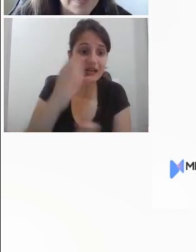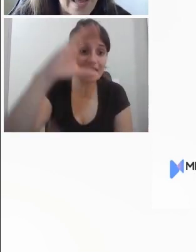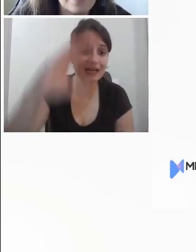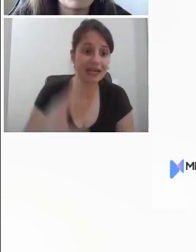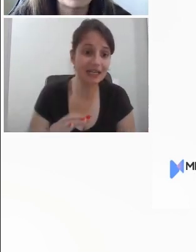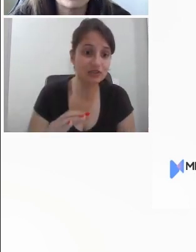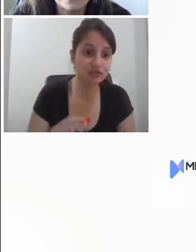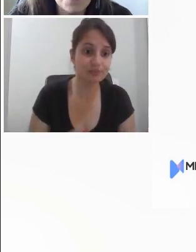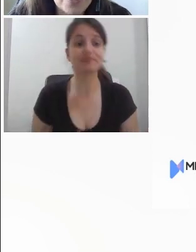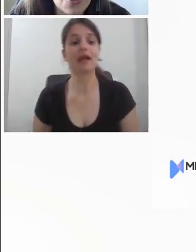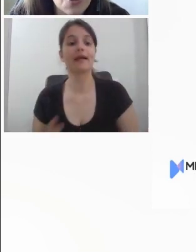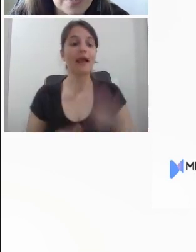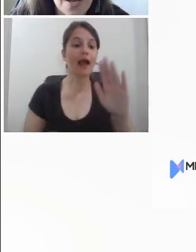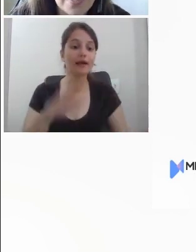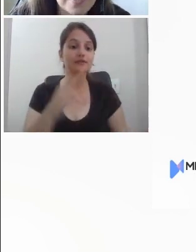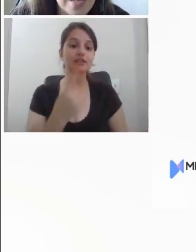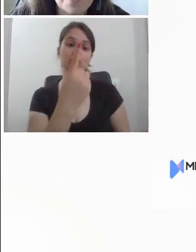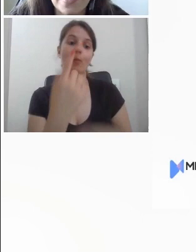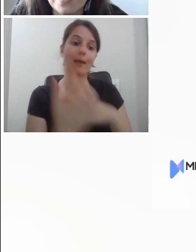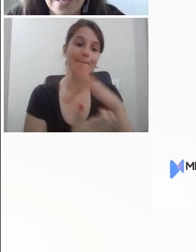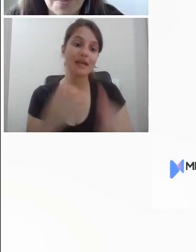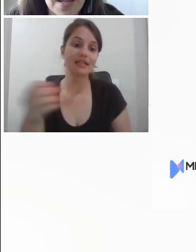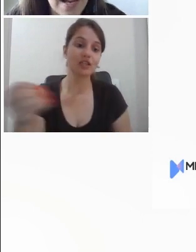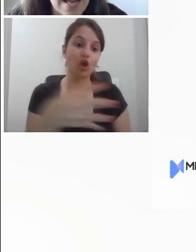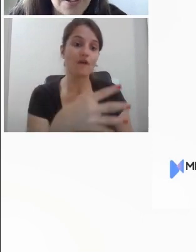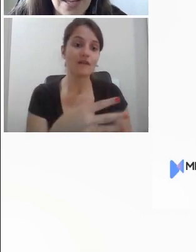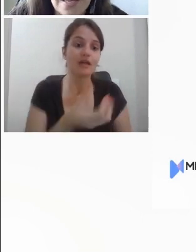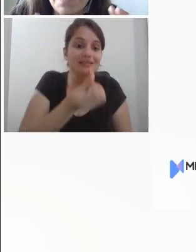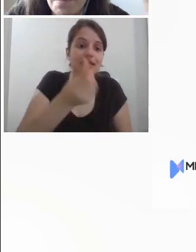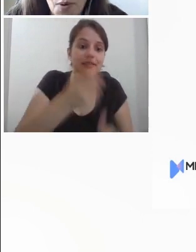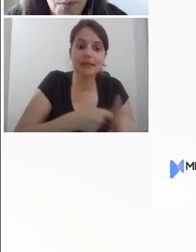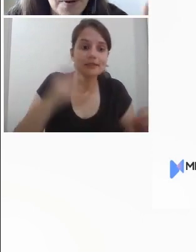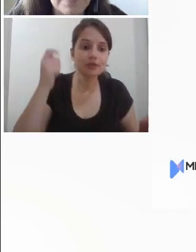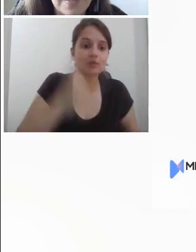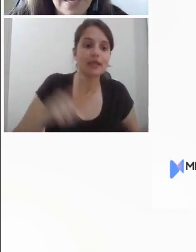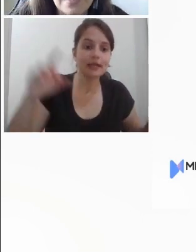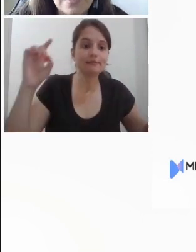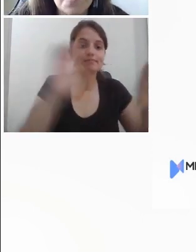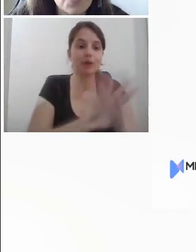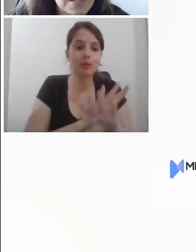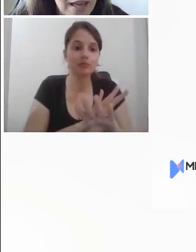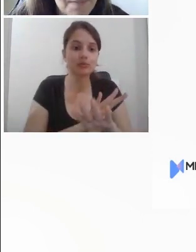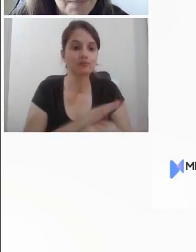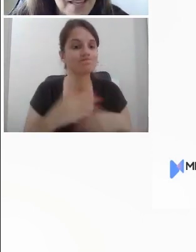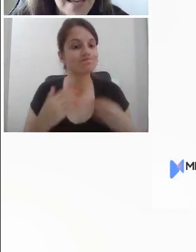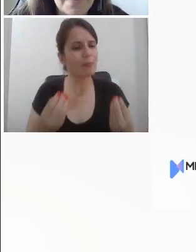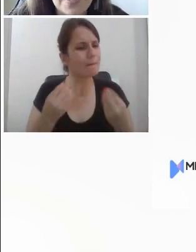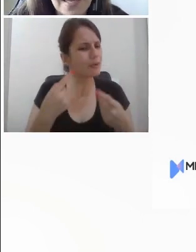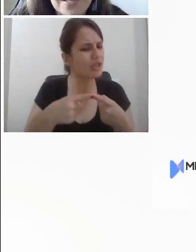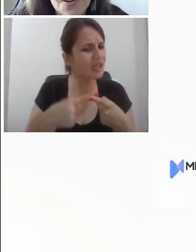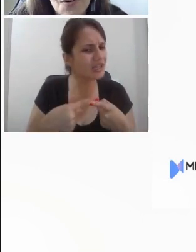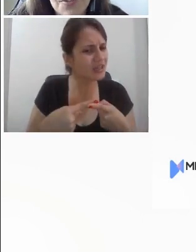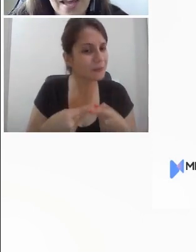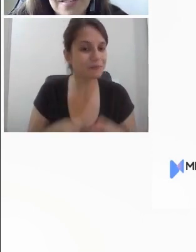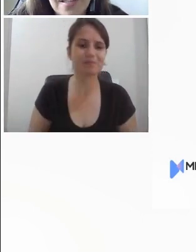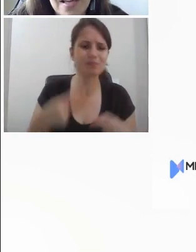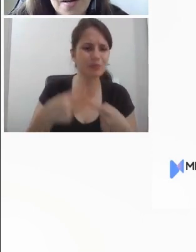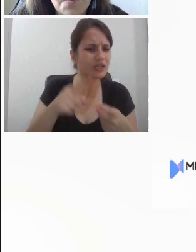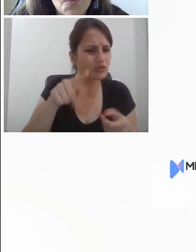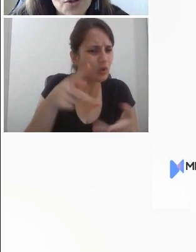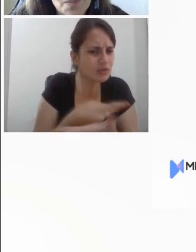Startup lá cria uma solução em seis meses tá no mercado e bomba né Por quê né Por que que isso